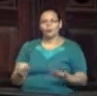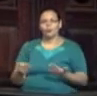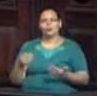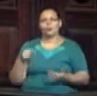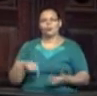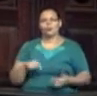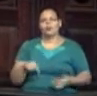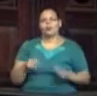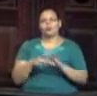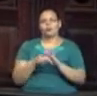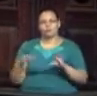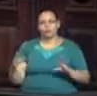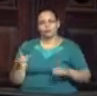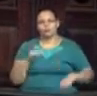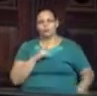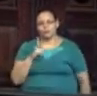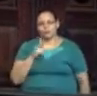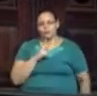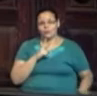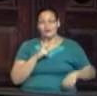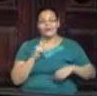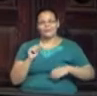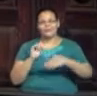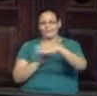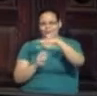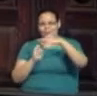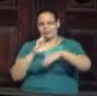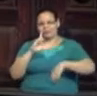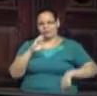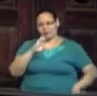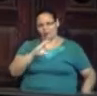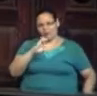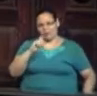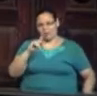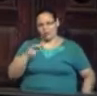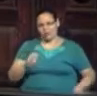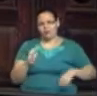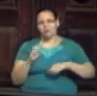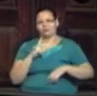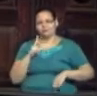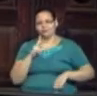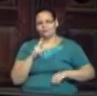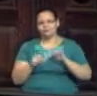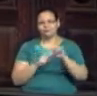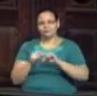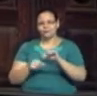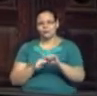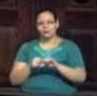parlamento autorizou a privatização da SEDAI e houve um fatiamento do interior,